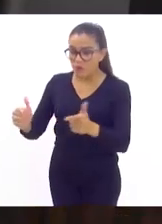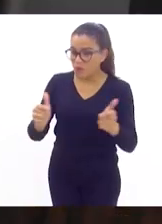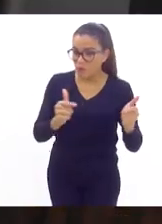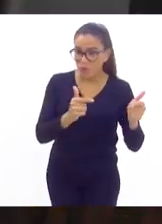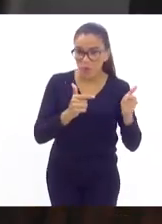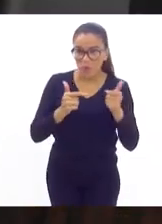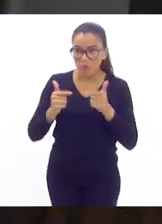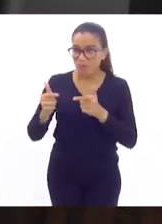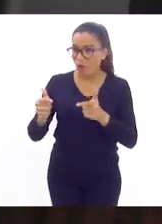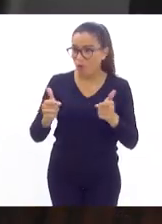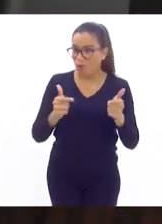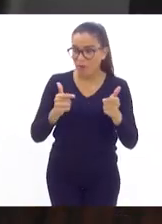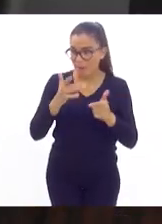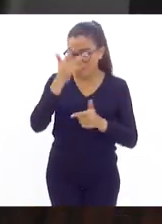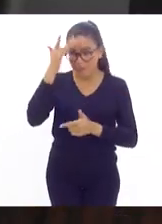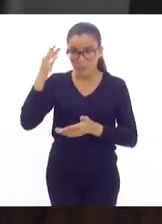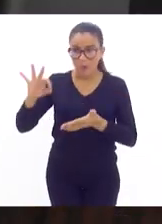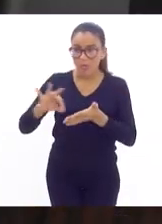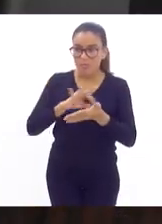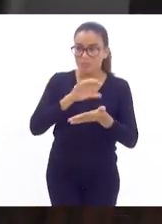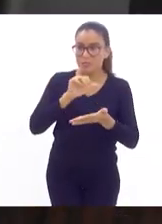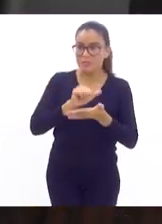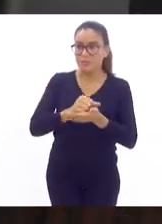Não querendo fazer uso da palavra. E não havendo mais oradores inscritos.